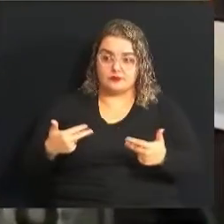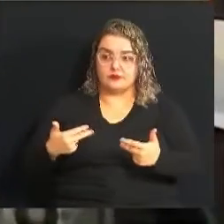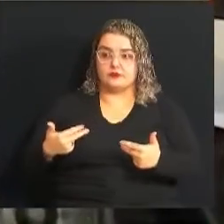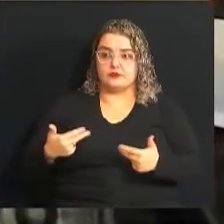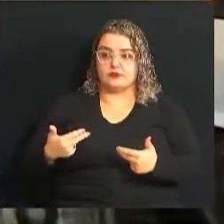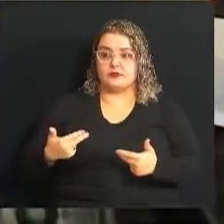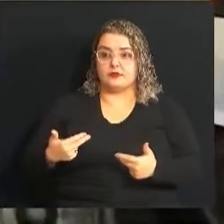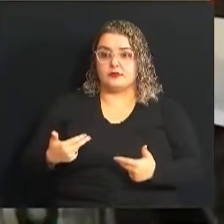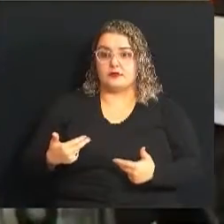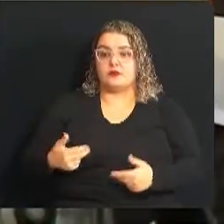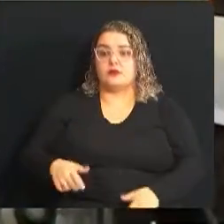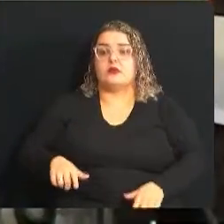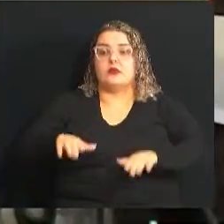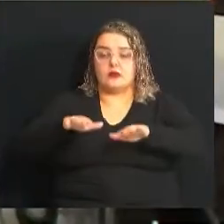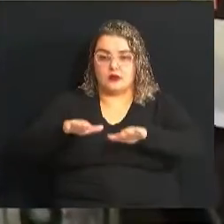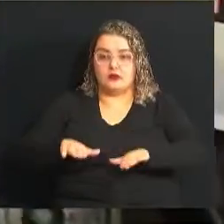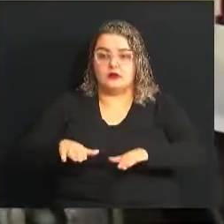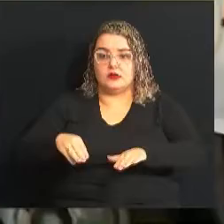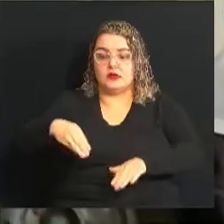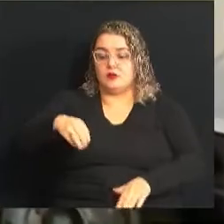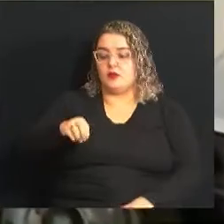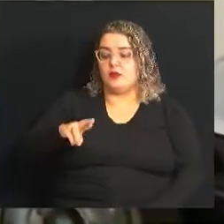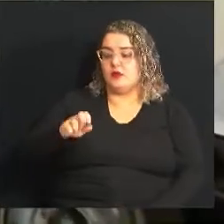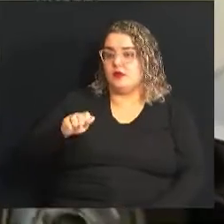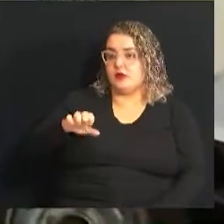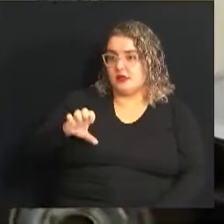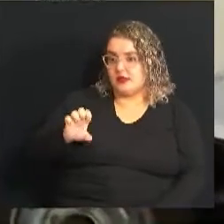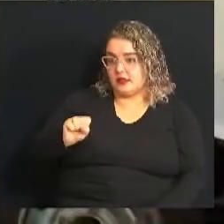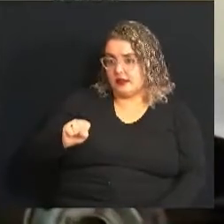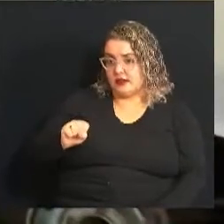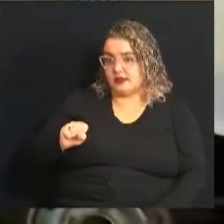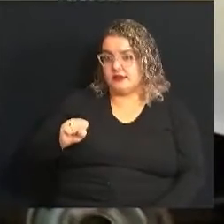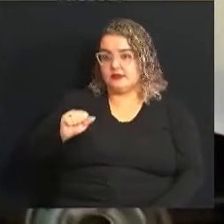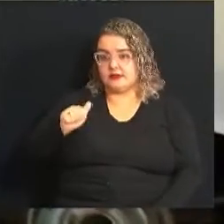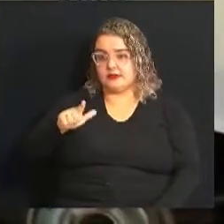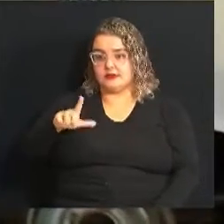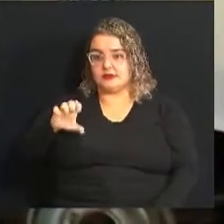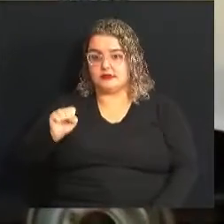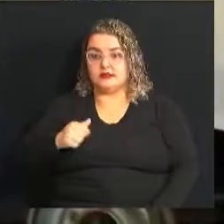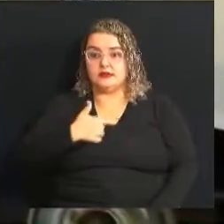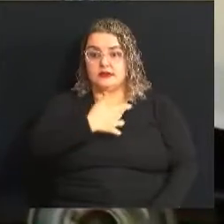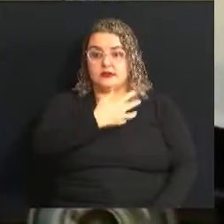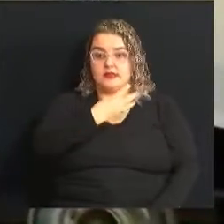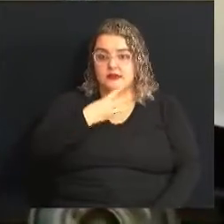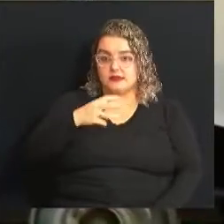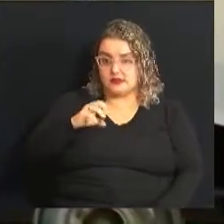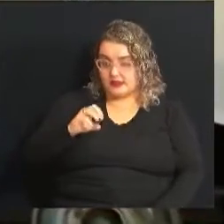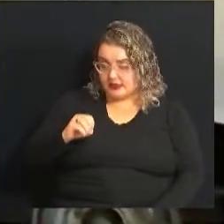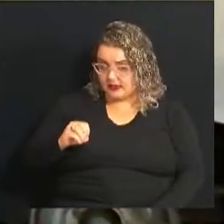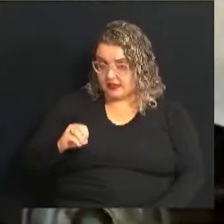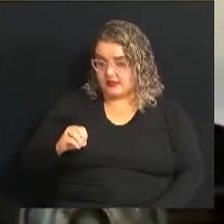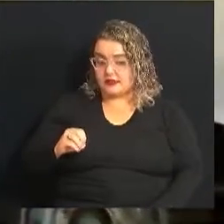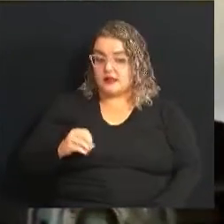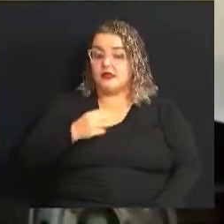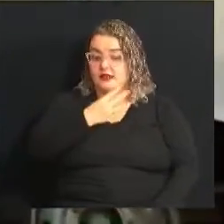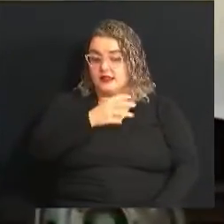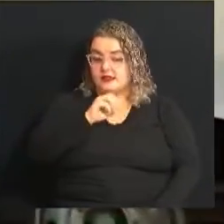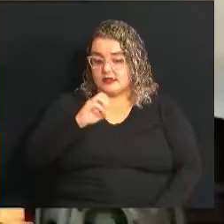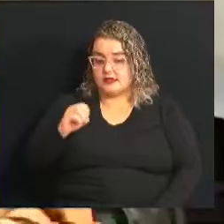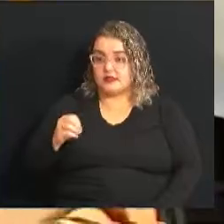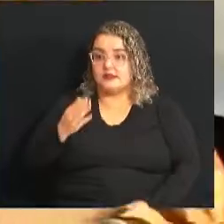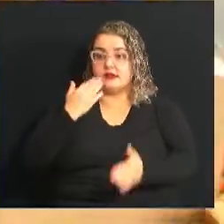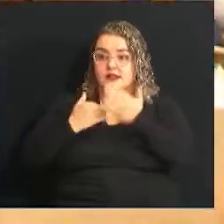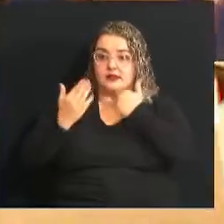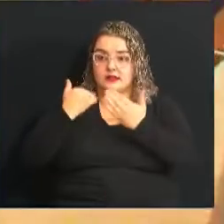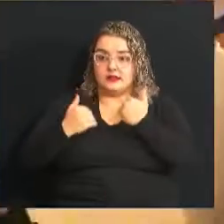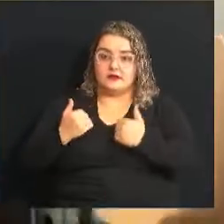nosso Bom Prato fixo, na Moraes Salles. São 300 refeições, são feitas lá, conduzidas por 2 nutricionistas